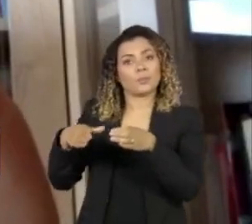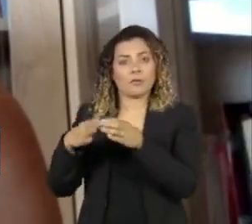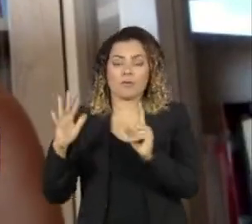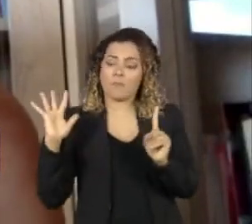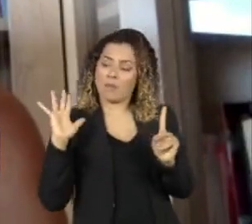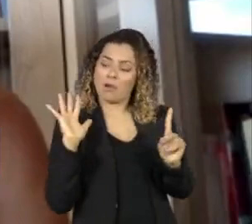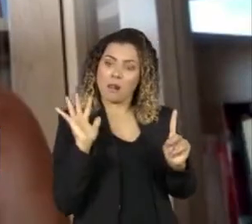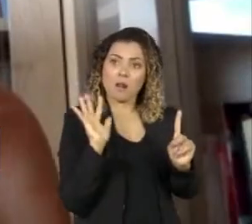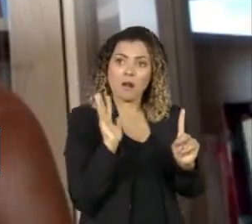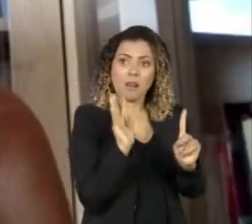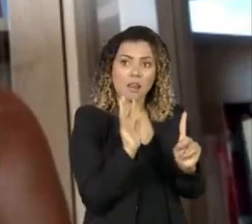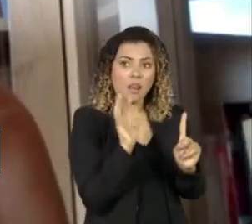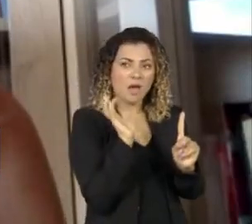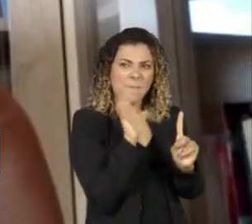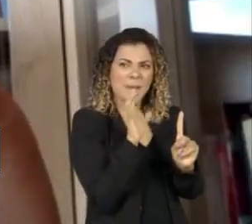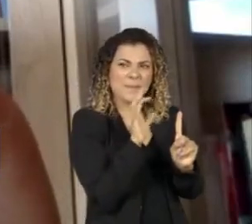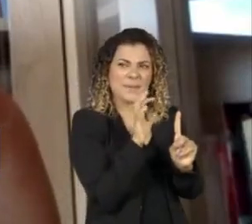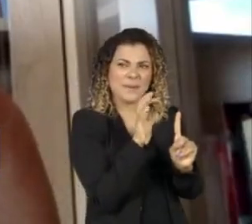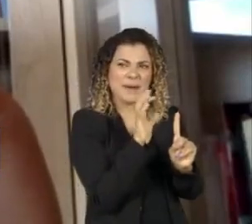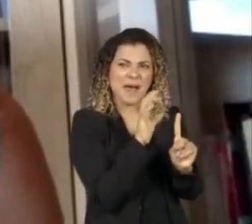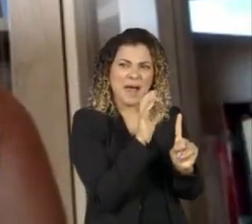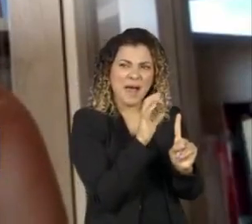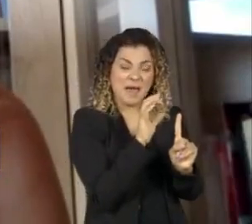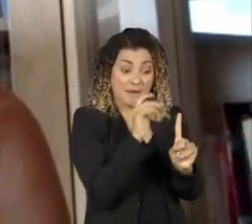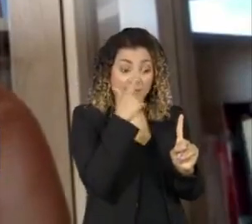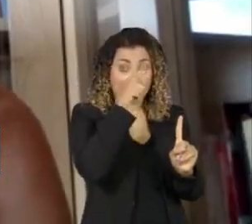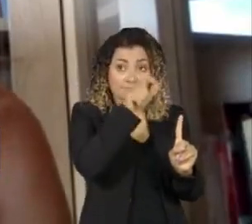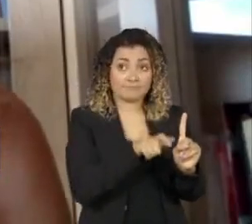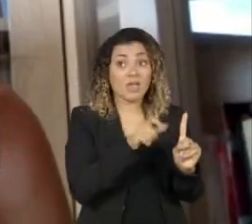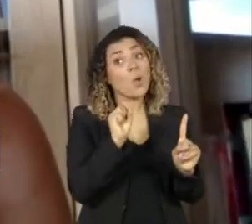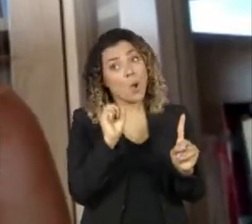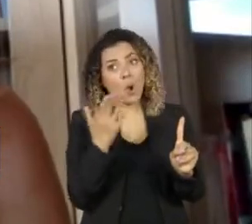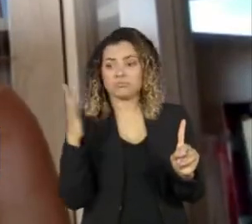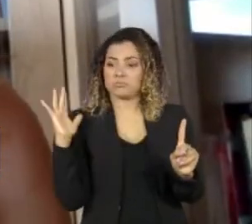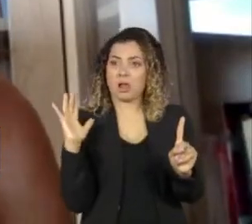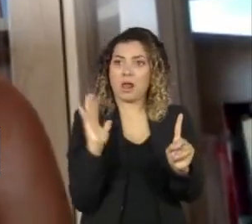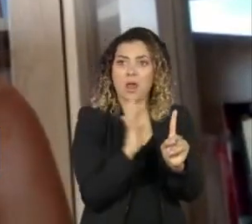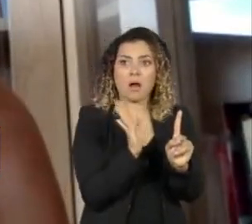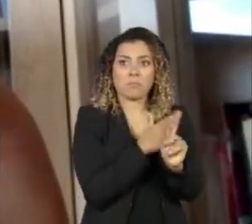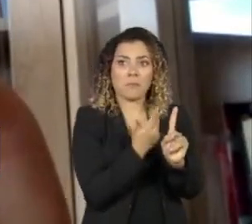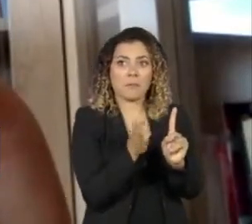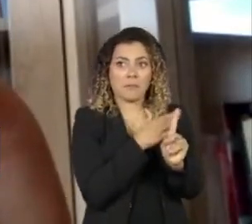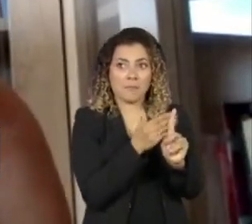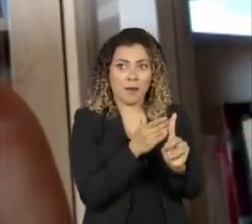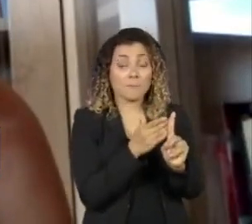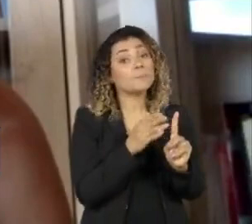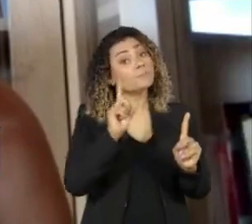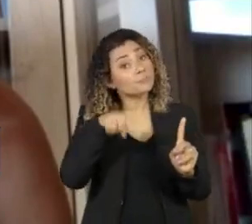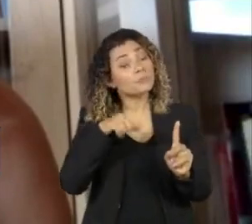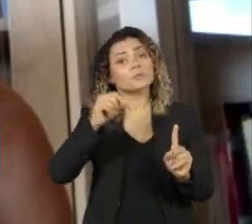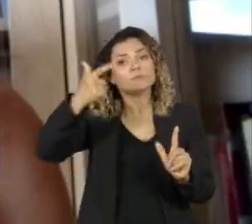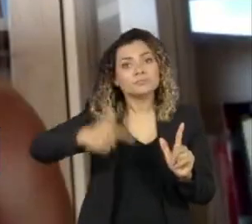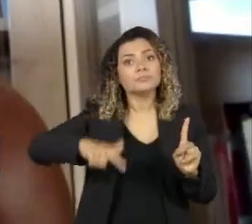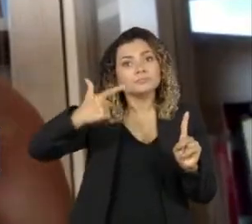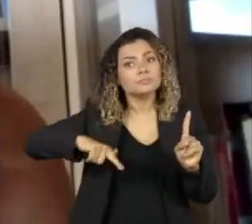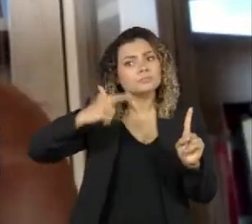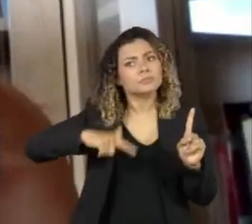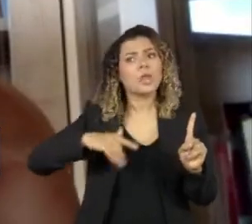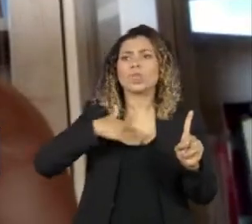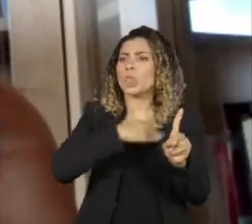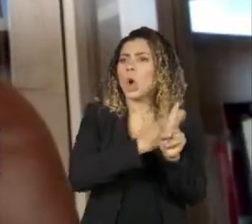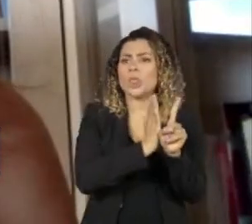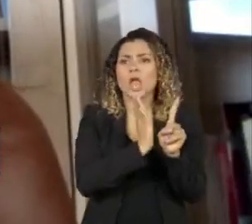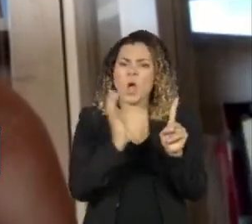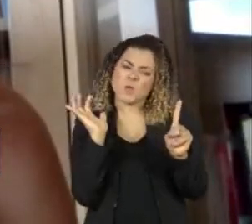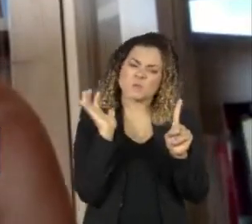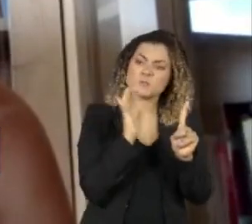as pessoas que estão envolvidas assumem papéis dentro desse grupo. Então, a repetição é uma característica, a